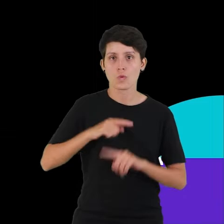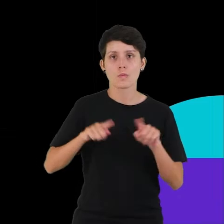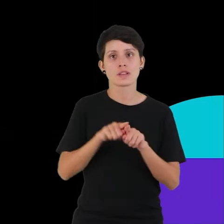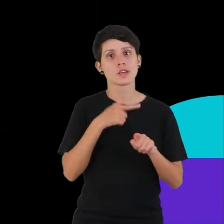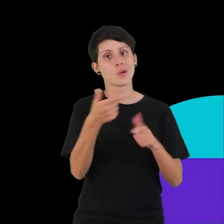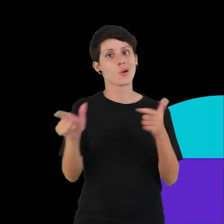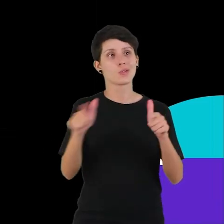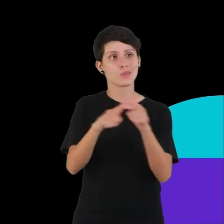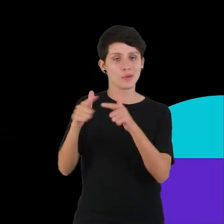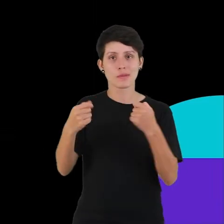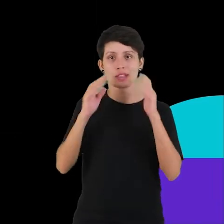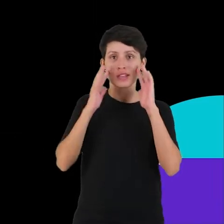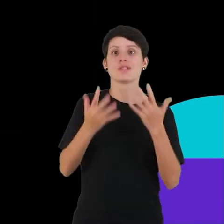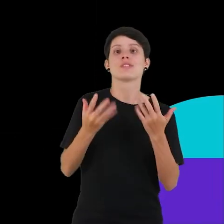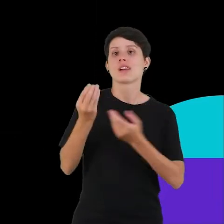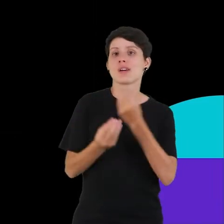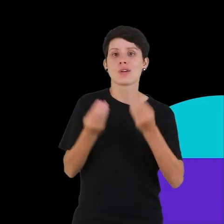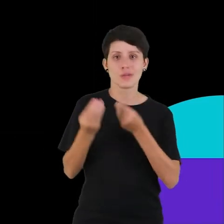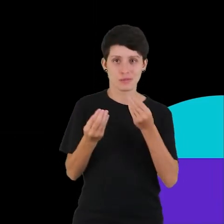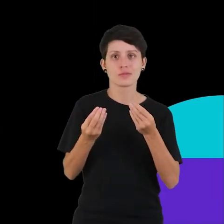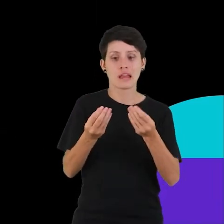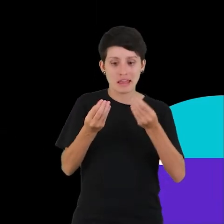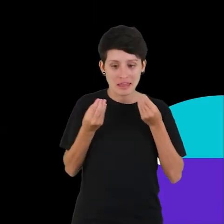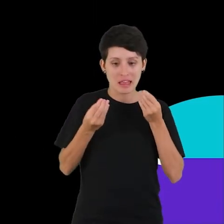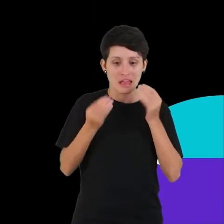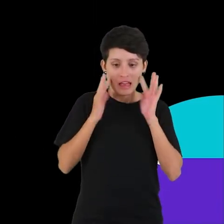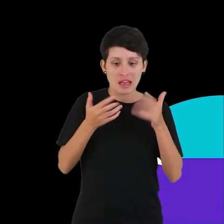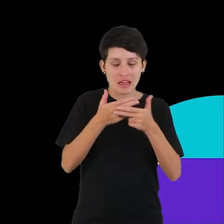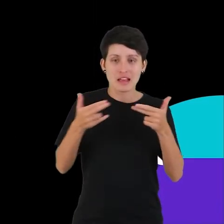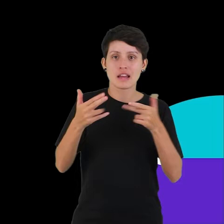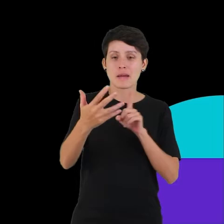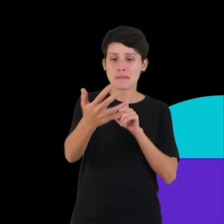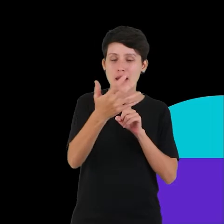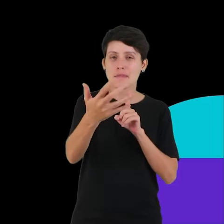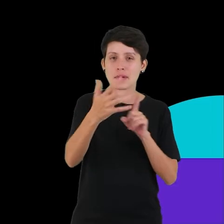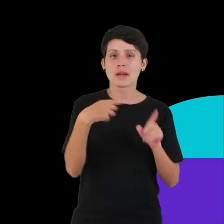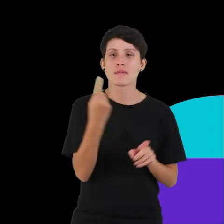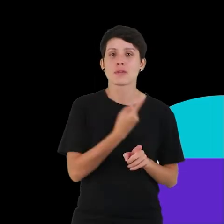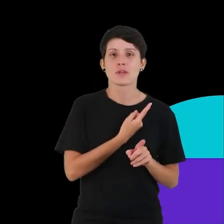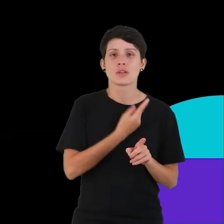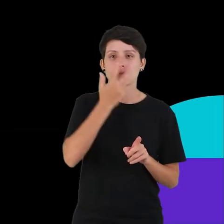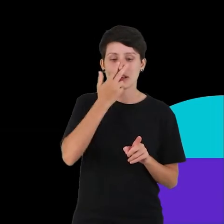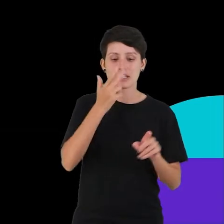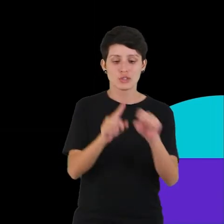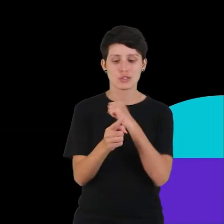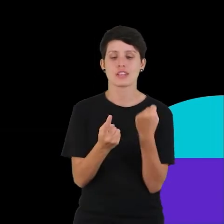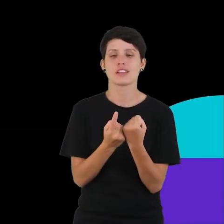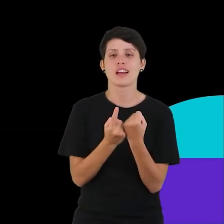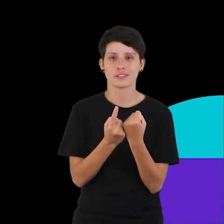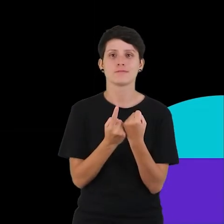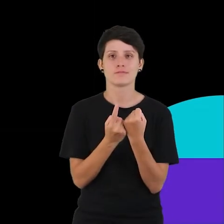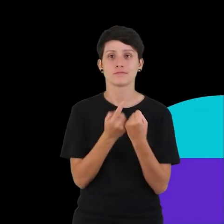várias consequências aí para a nossa sociedade. Um outro que é